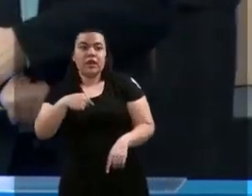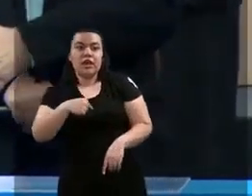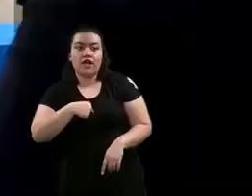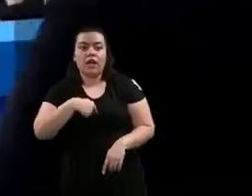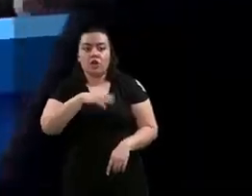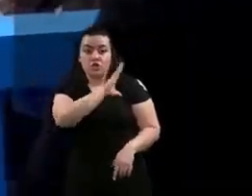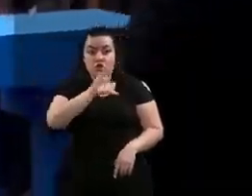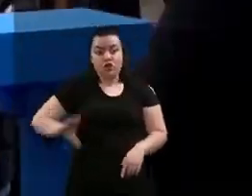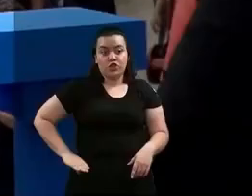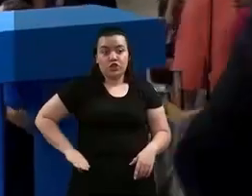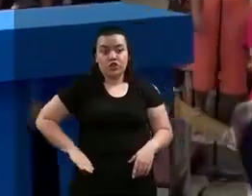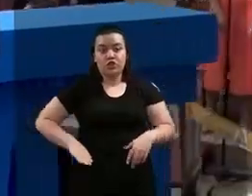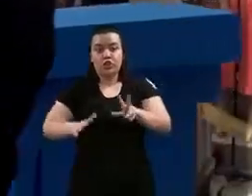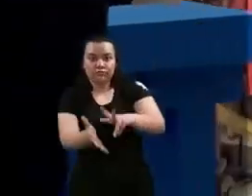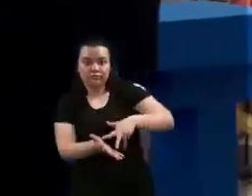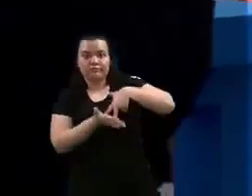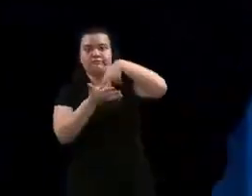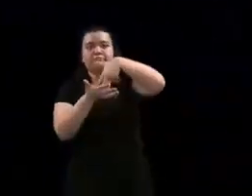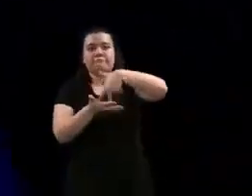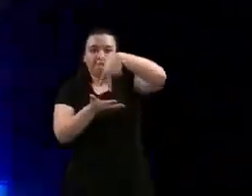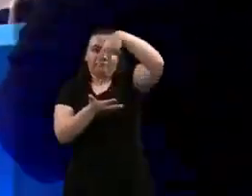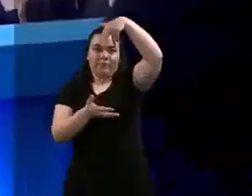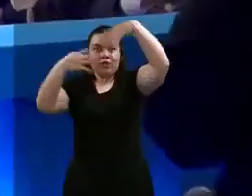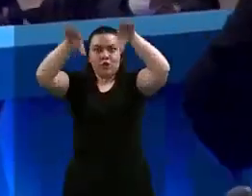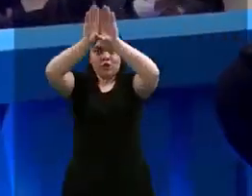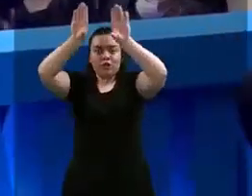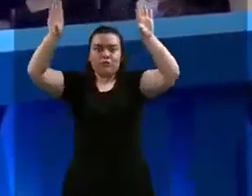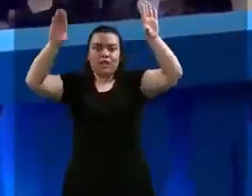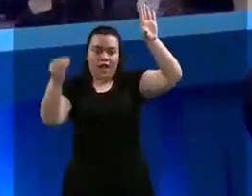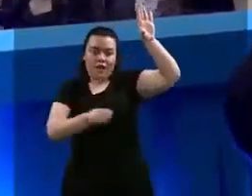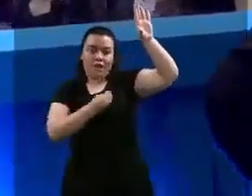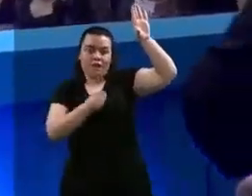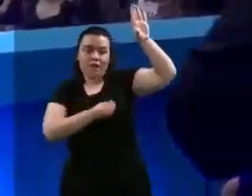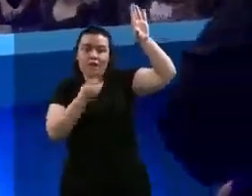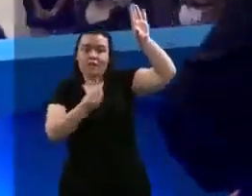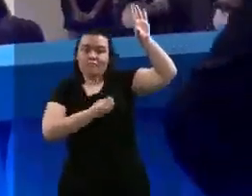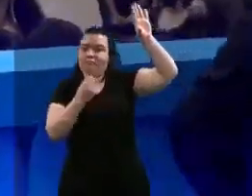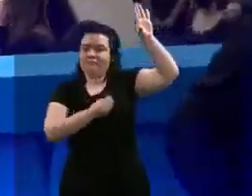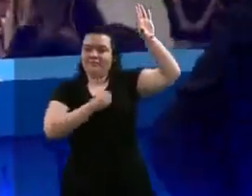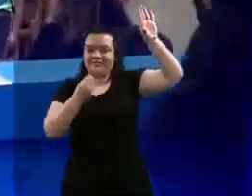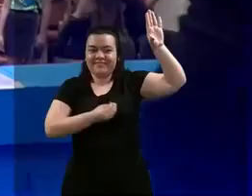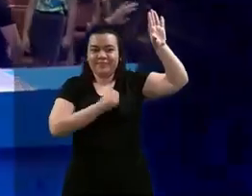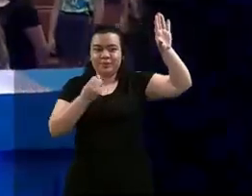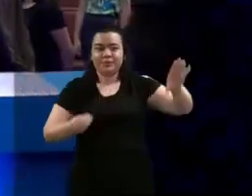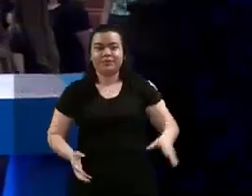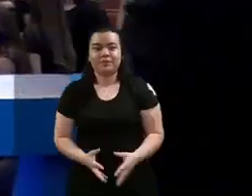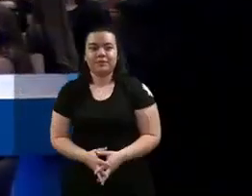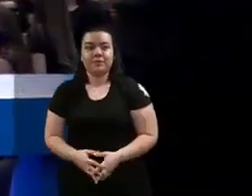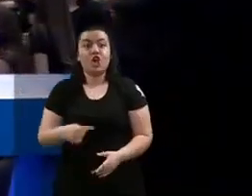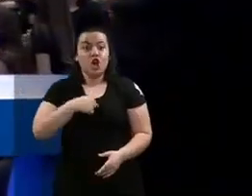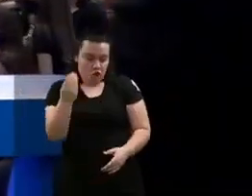ressuscitado. Em João capítulo 21, eu sou aquele que vos